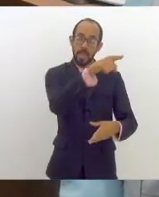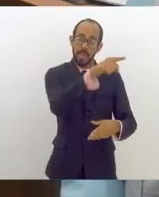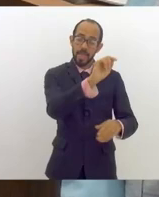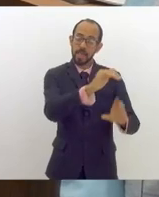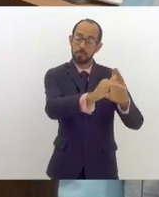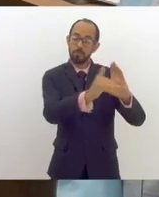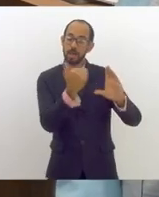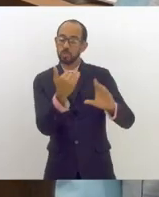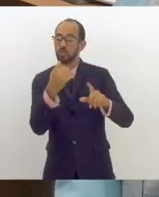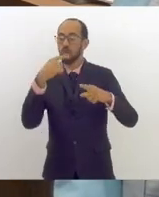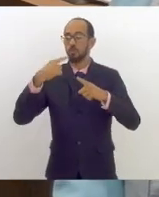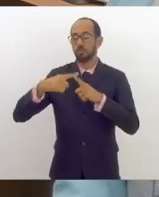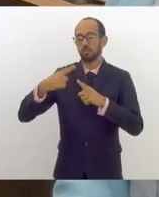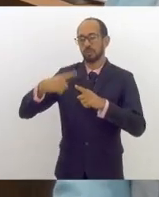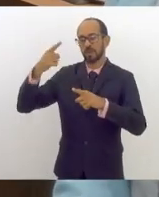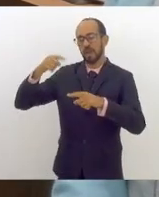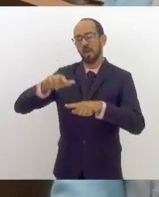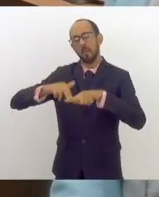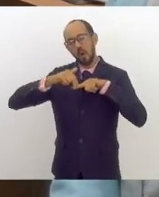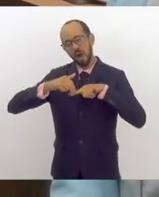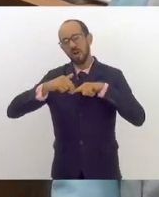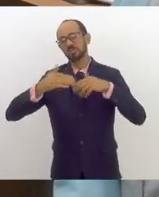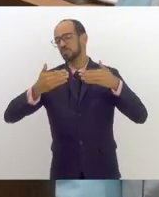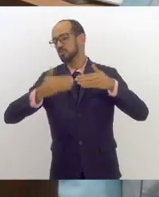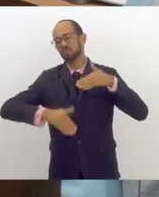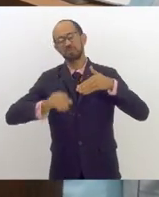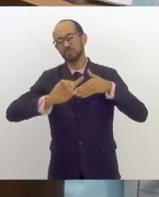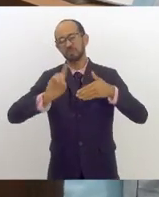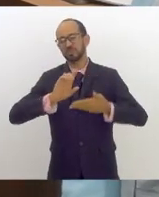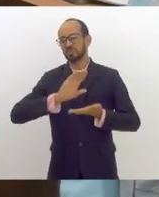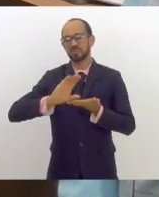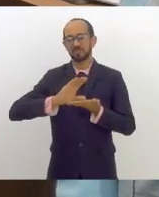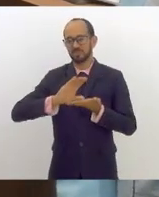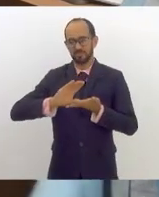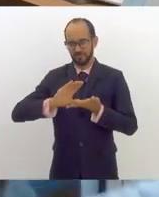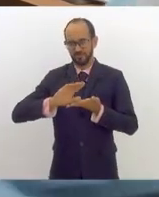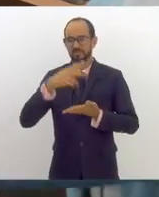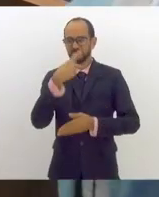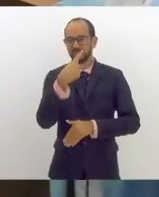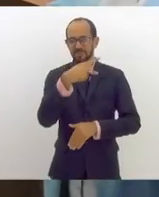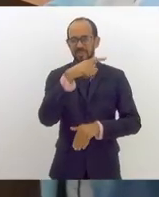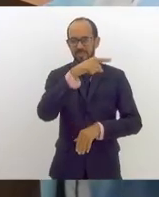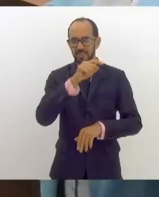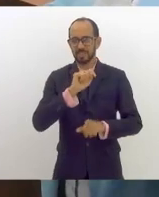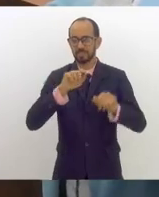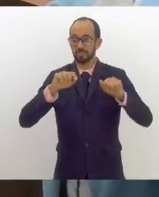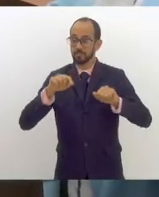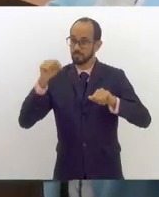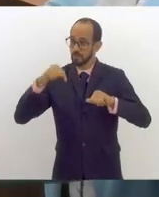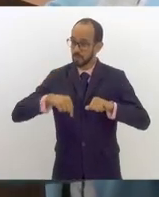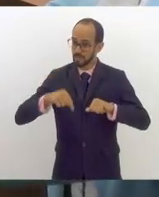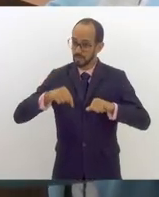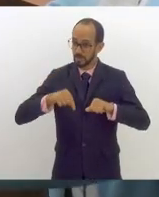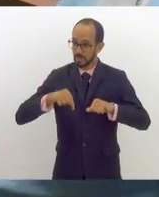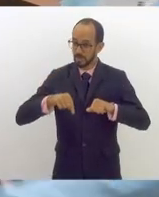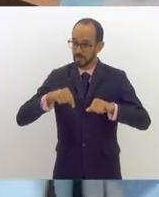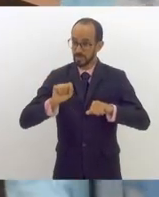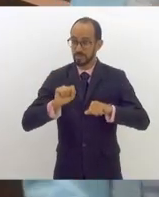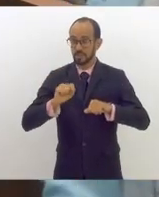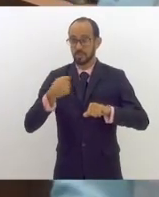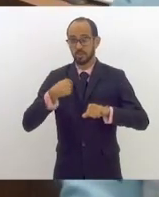a inconstitucionalidade do Decreto dele agora esta casa senhor presidente não tô entrando